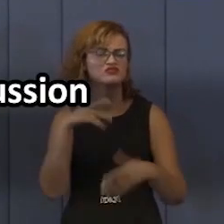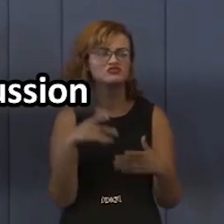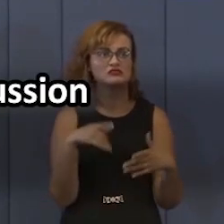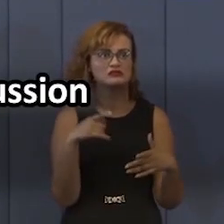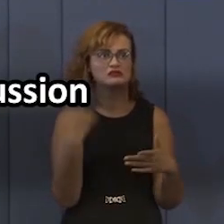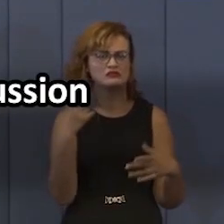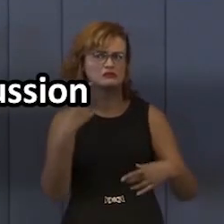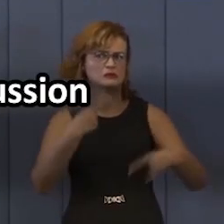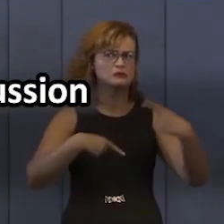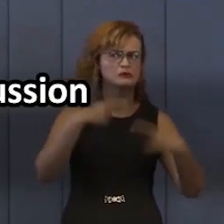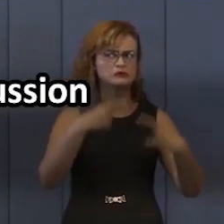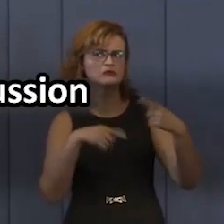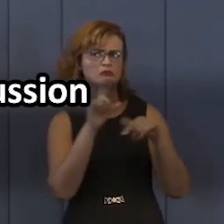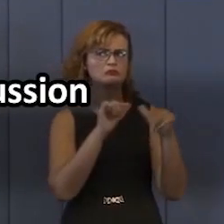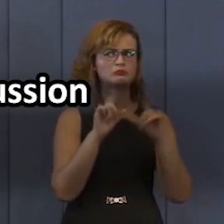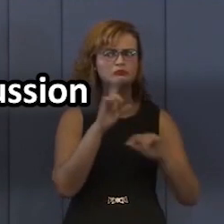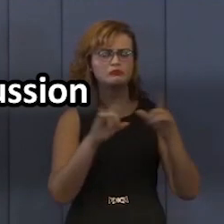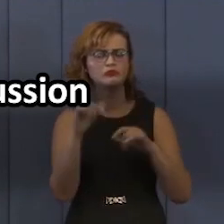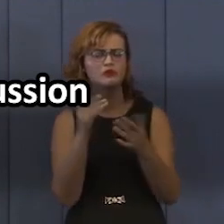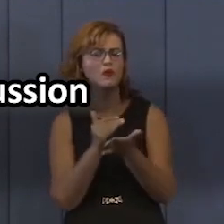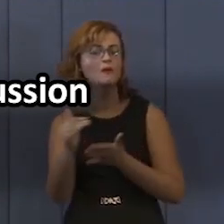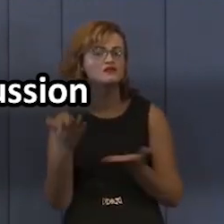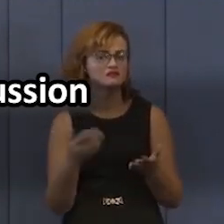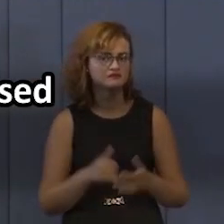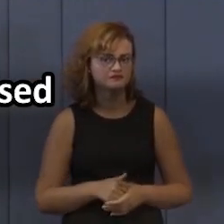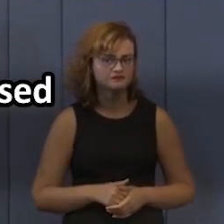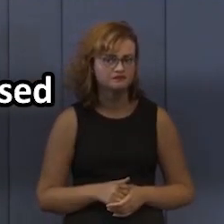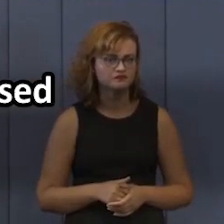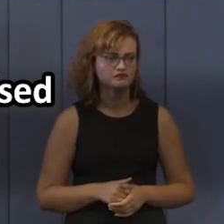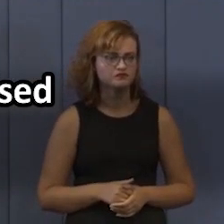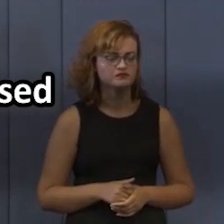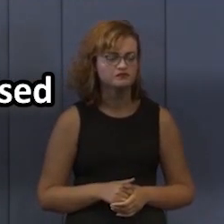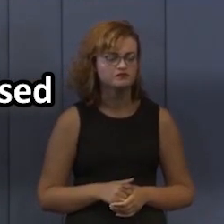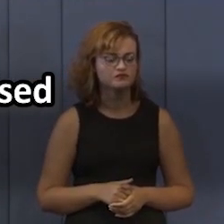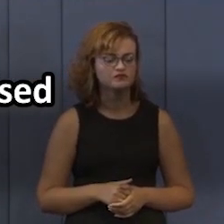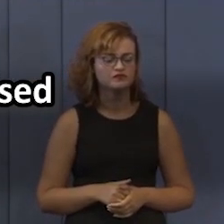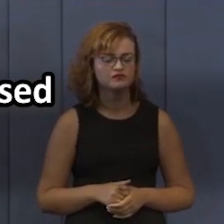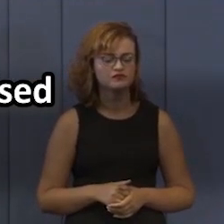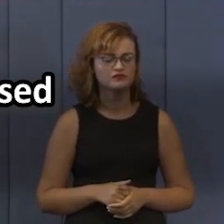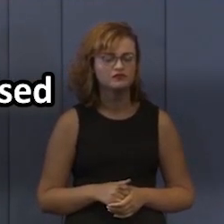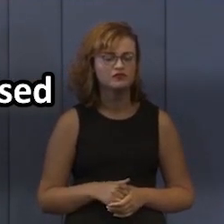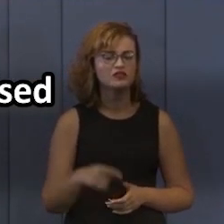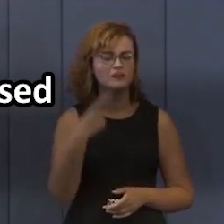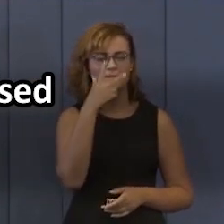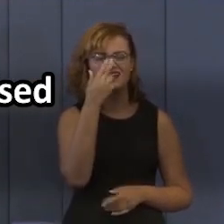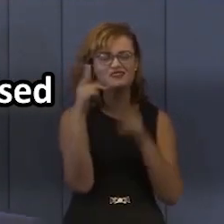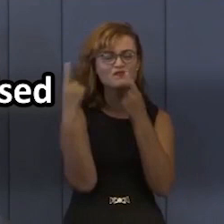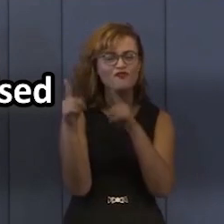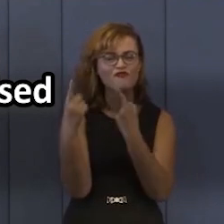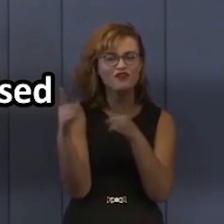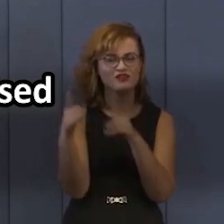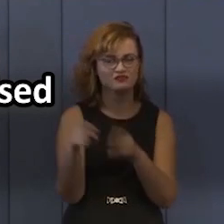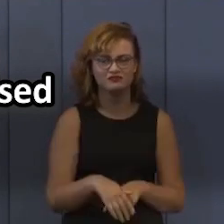discussão da atual geopolítica e como essa polêmica acaba sendo levantada de uma